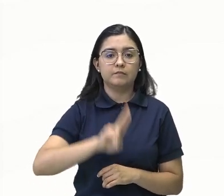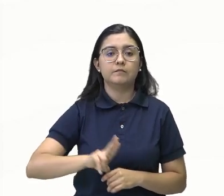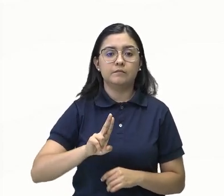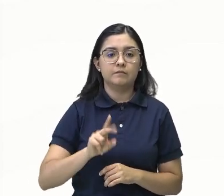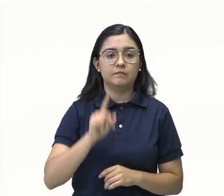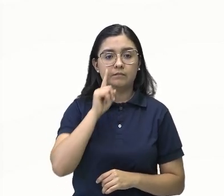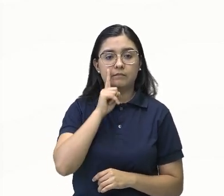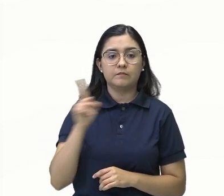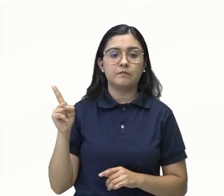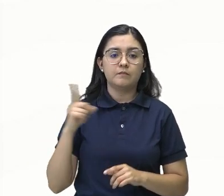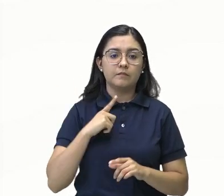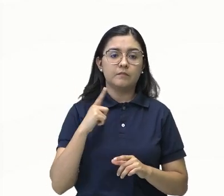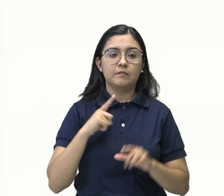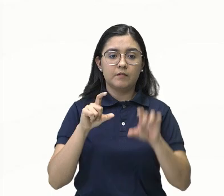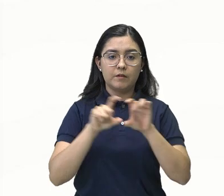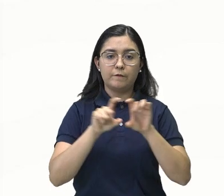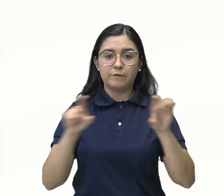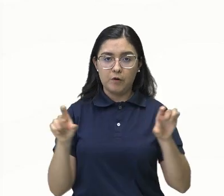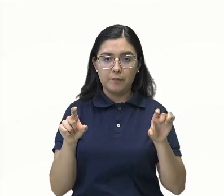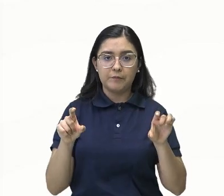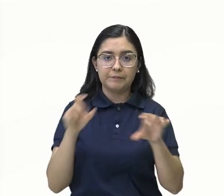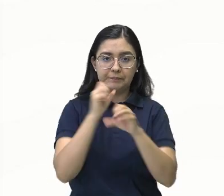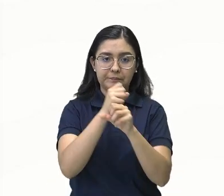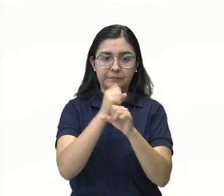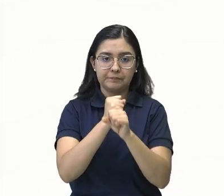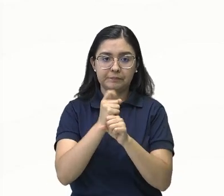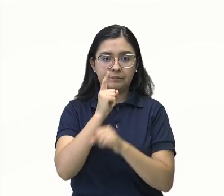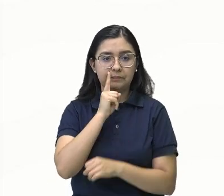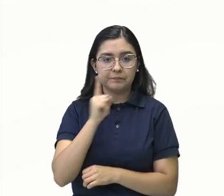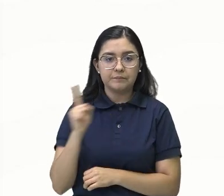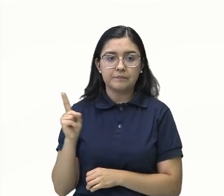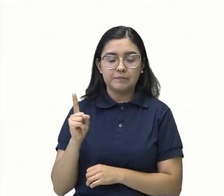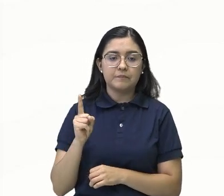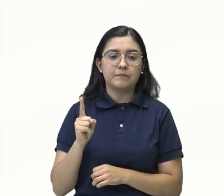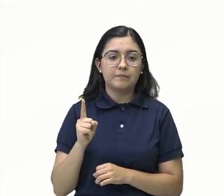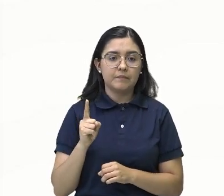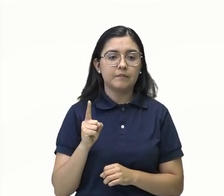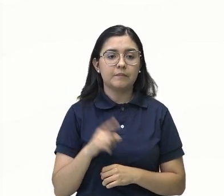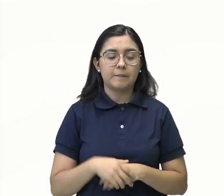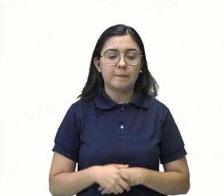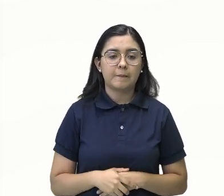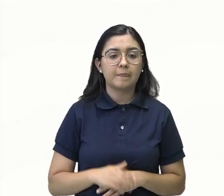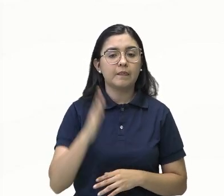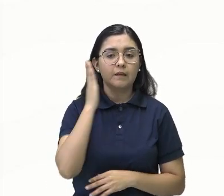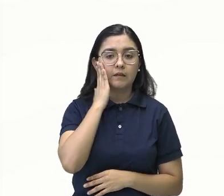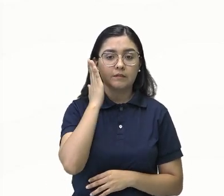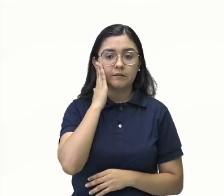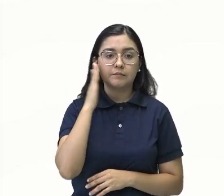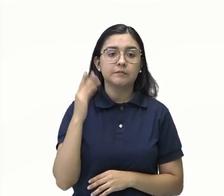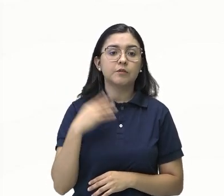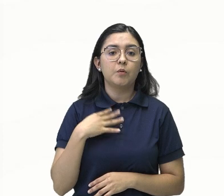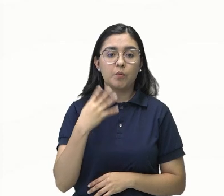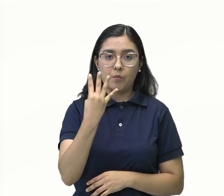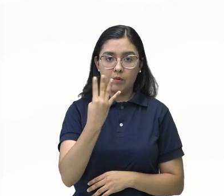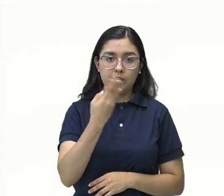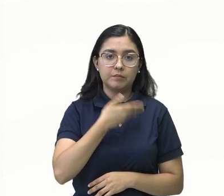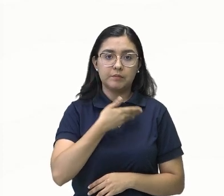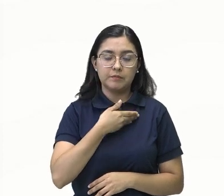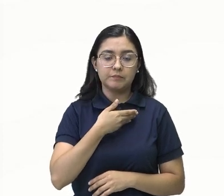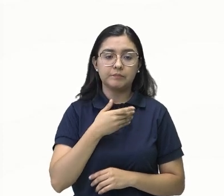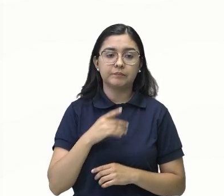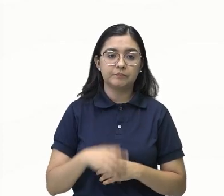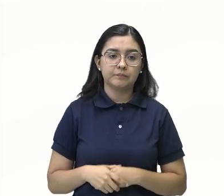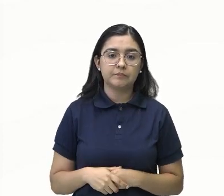aqui a minha fórmula. E aqui está a nossa solução, já que a gente sabe que são 4 amigos